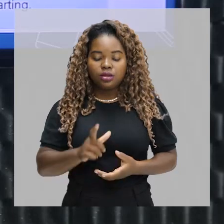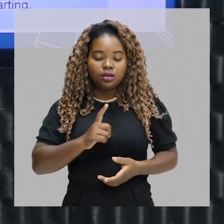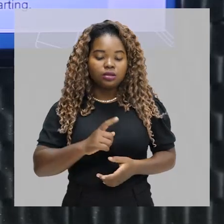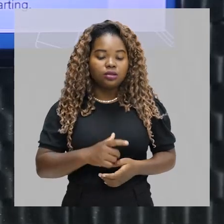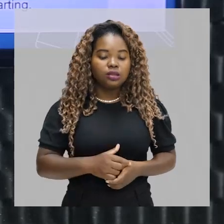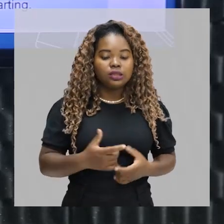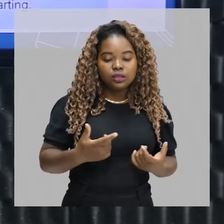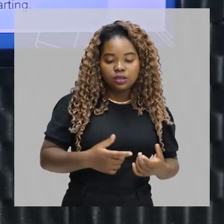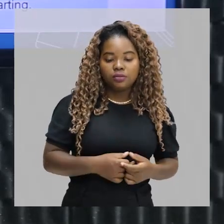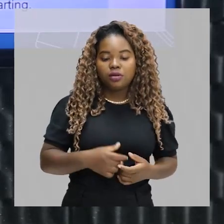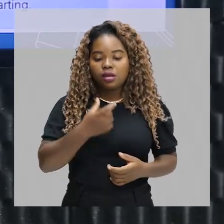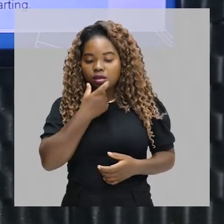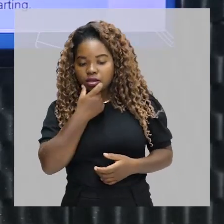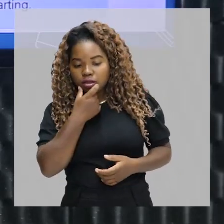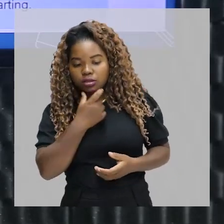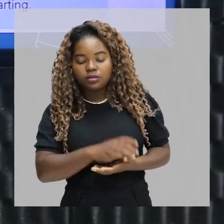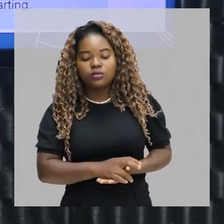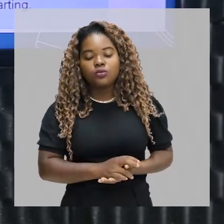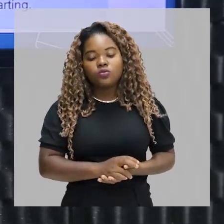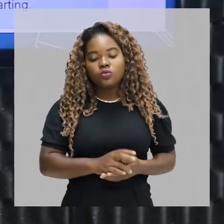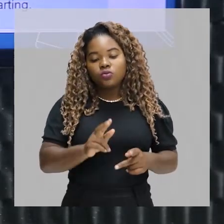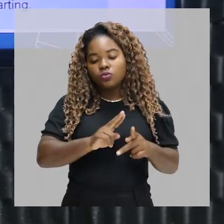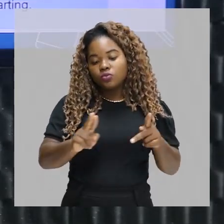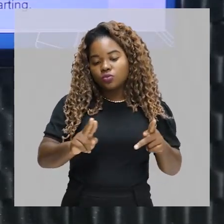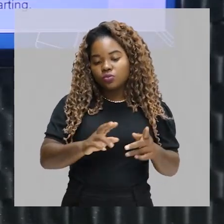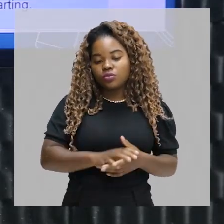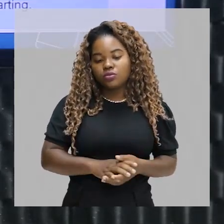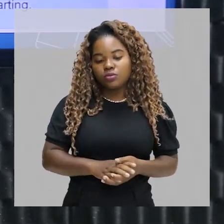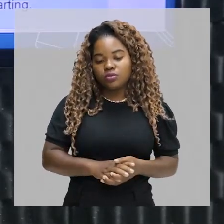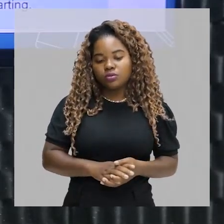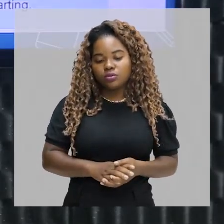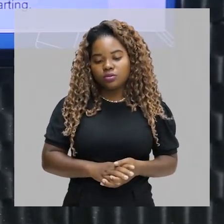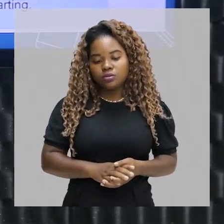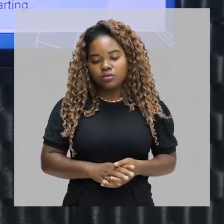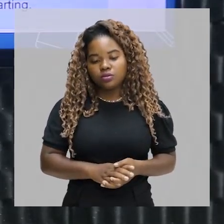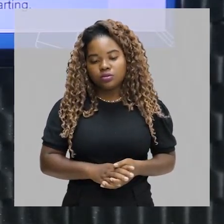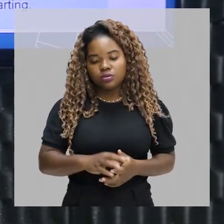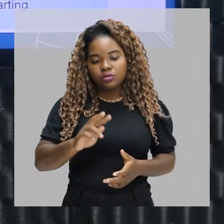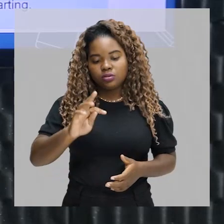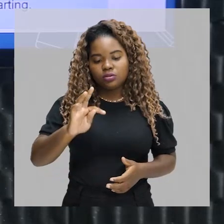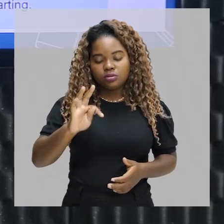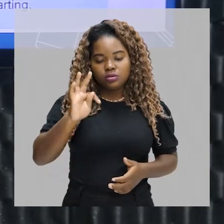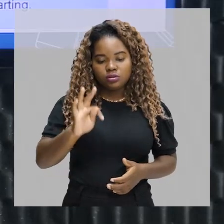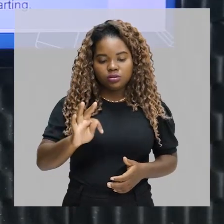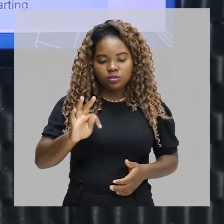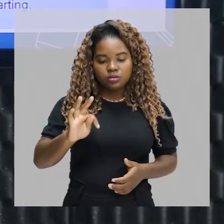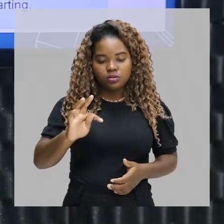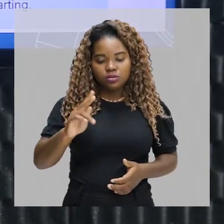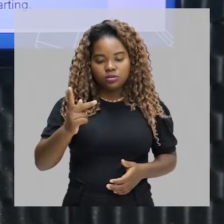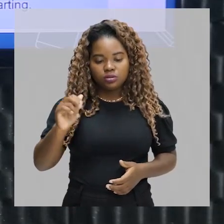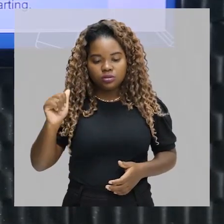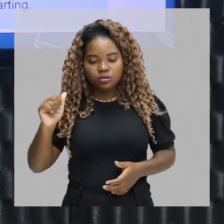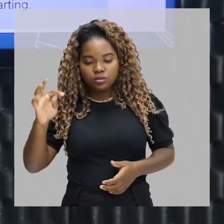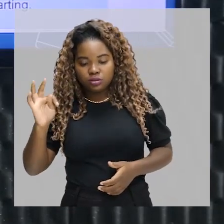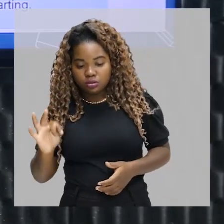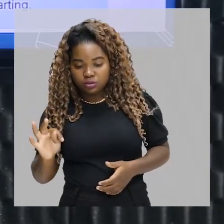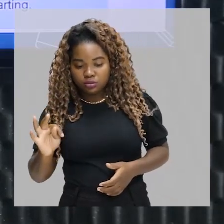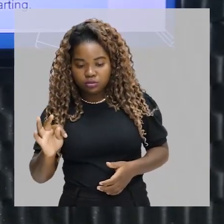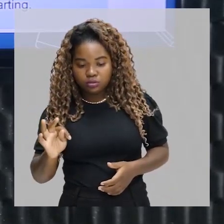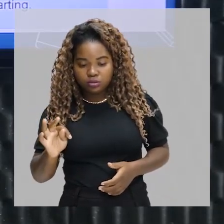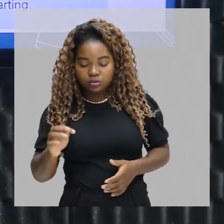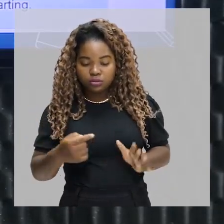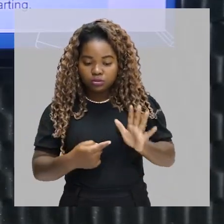que ele funciona quase como um coringa, que é o that, que é aquele mesmo pronome que nós vimos como